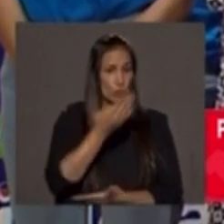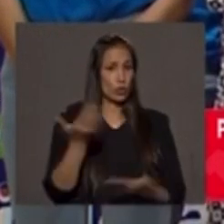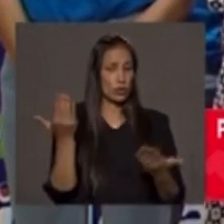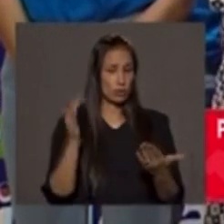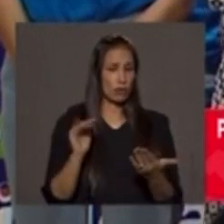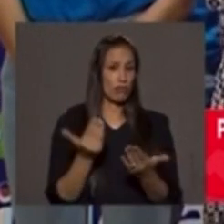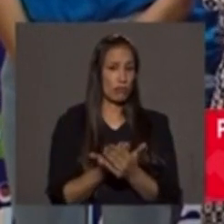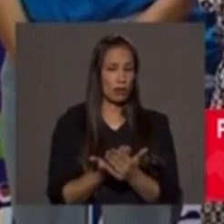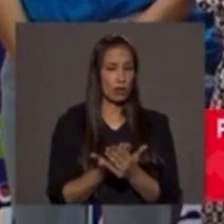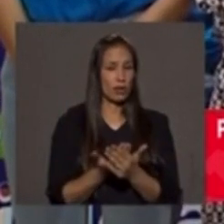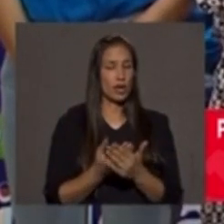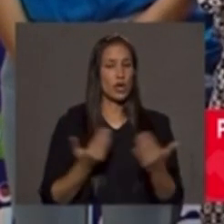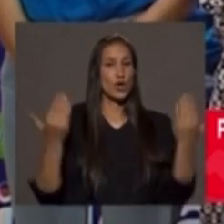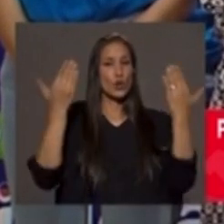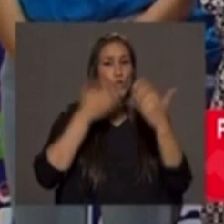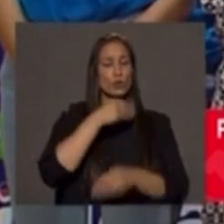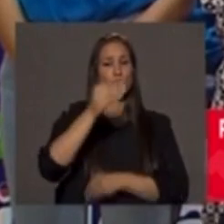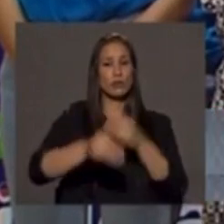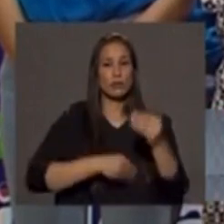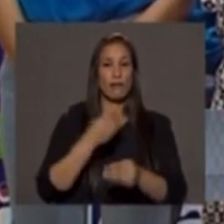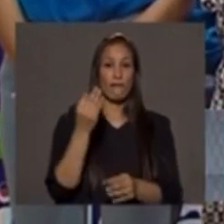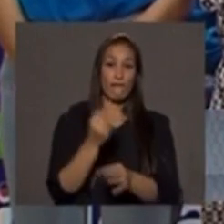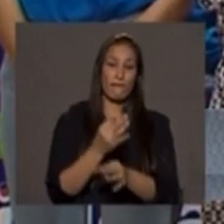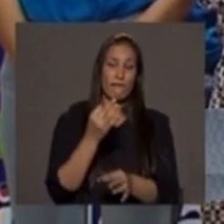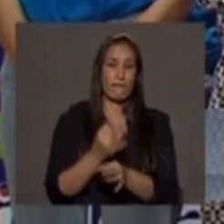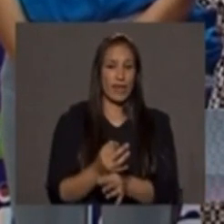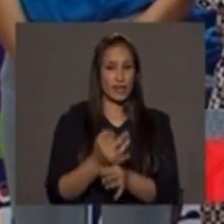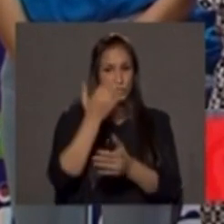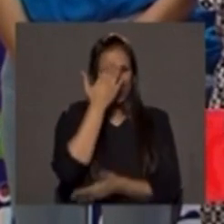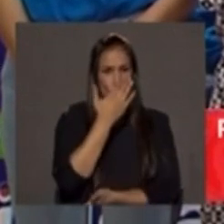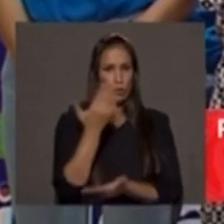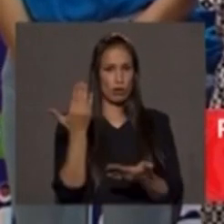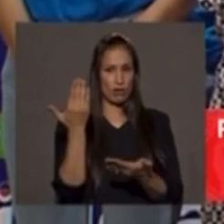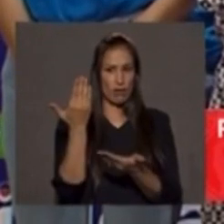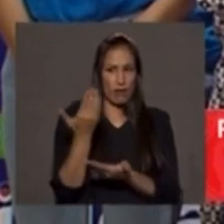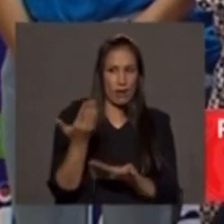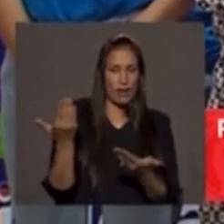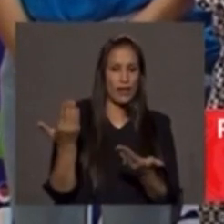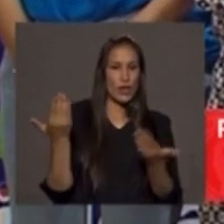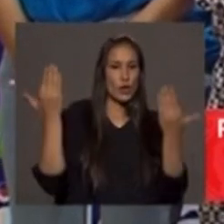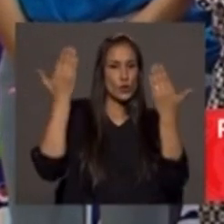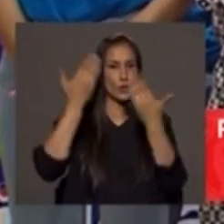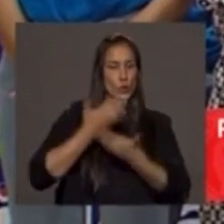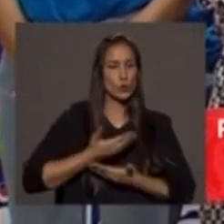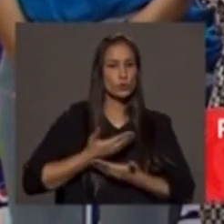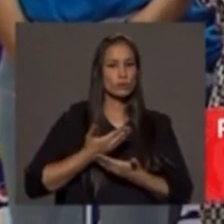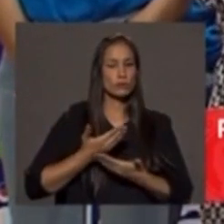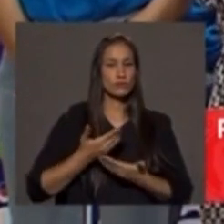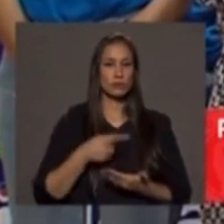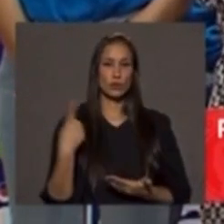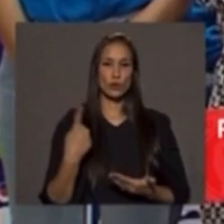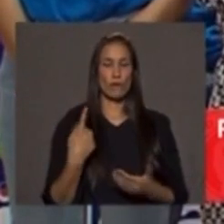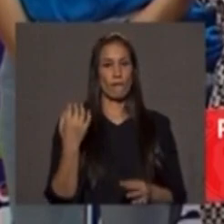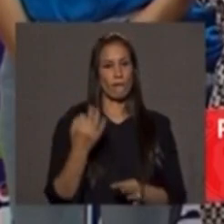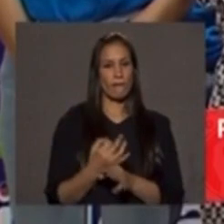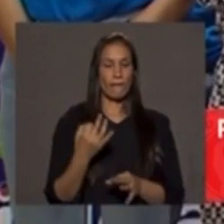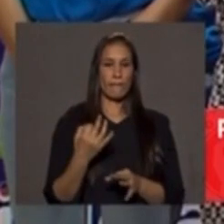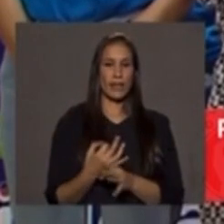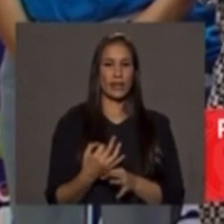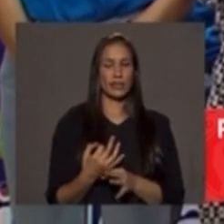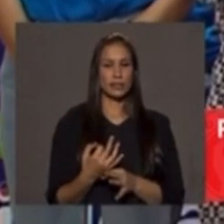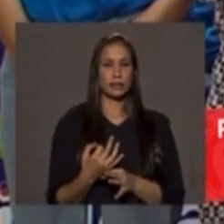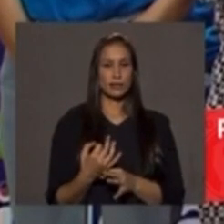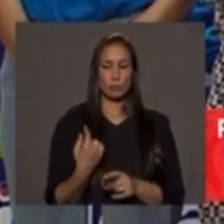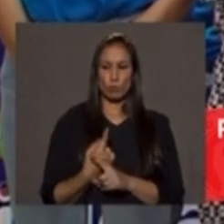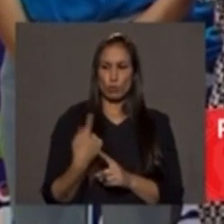das eleições, que é a noite da festa da democracia, é de facto a noite em que todos podemos celebrar ter